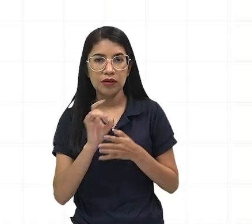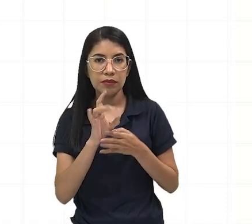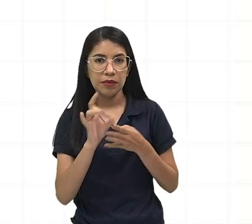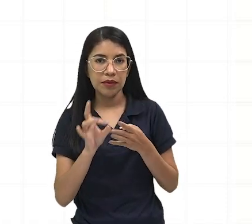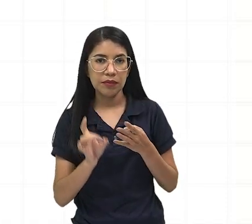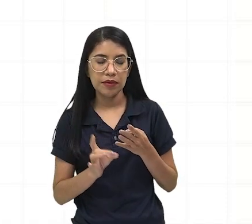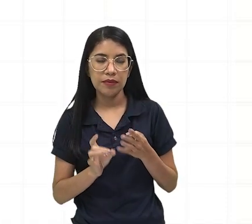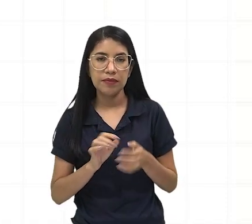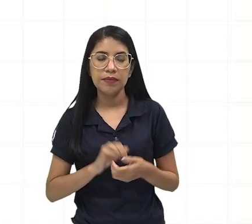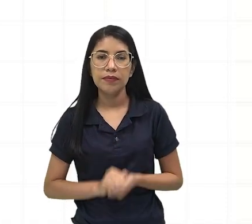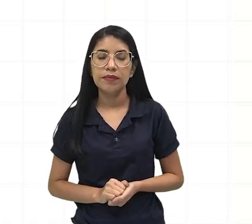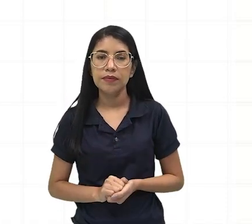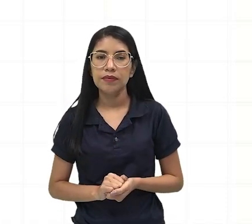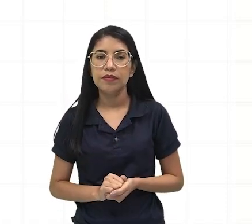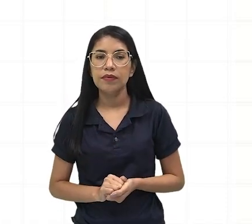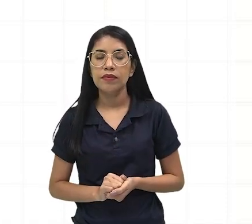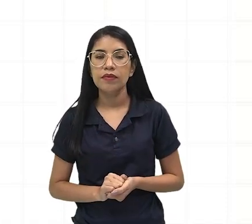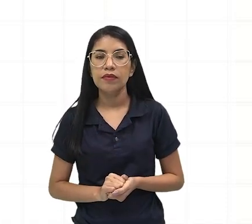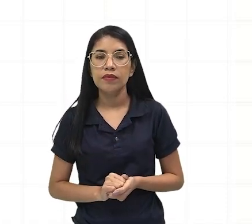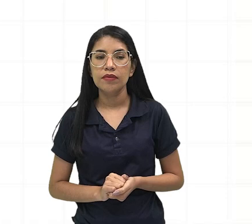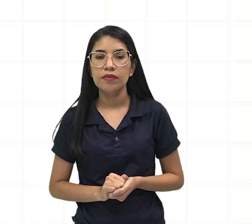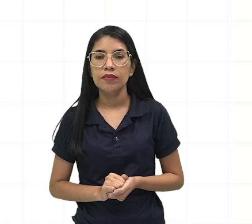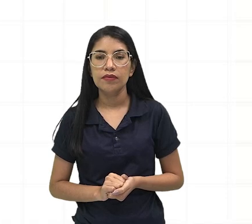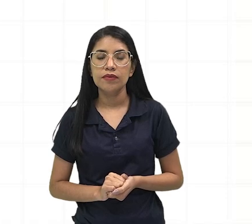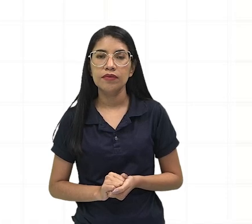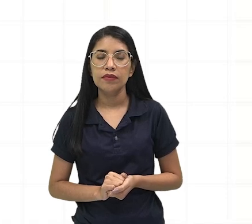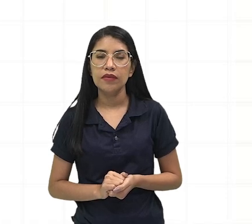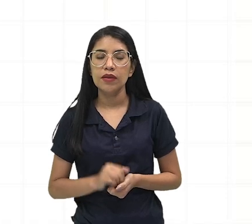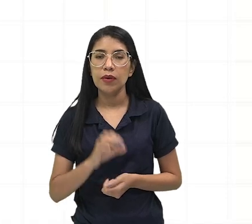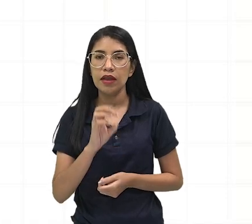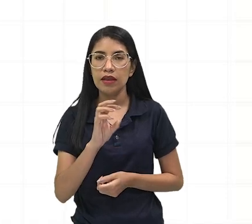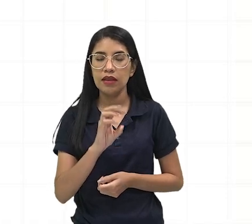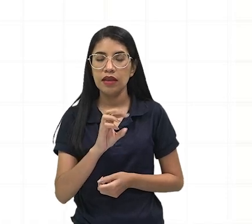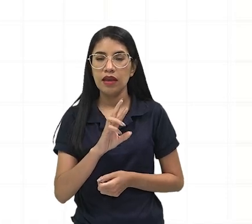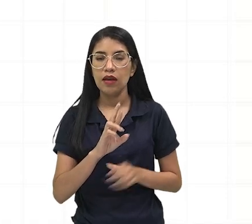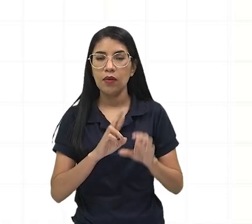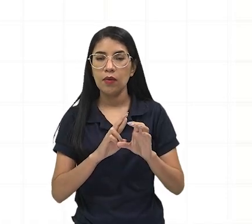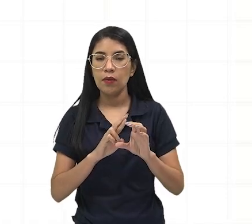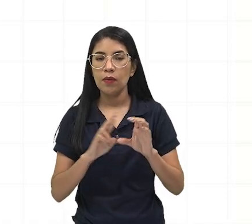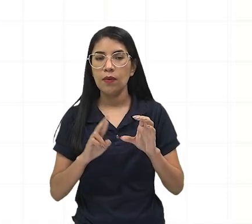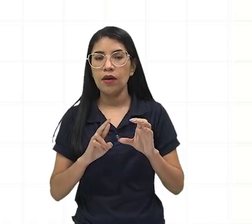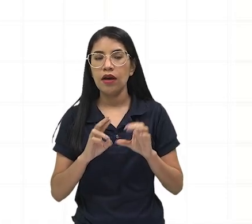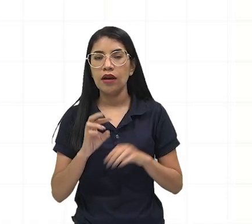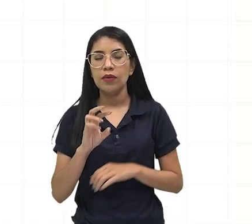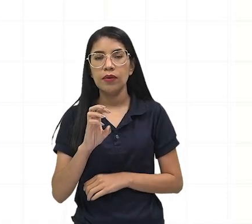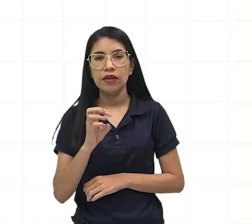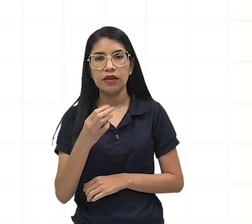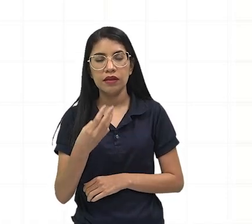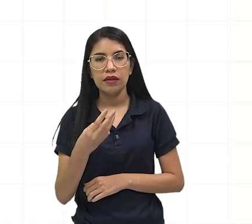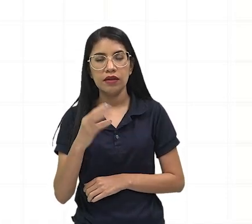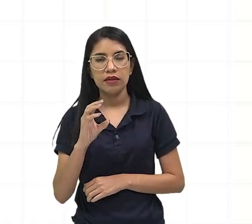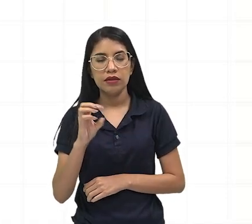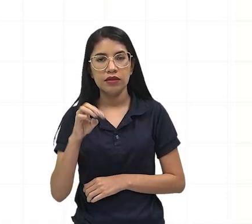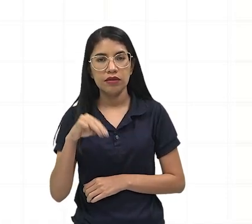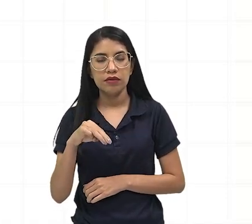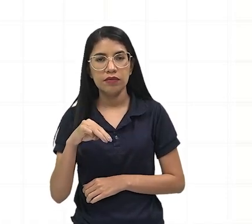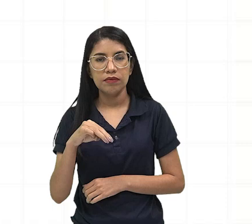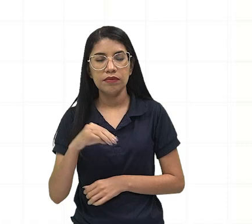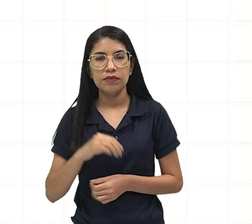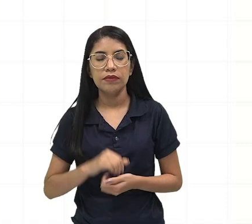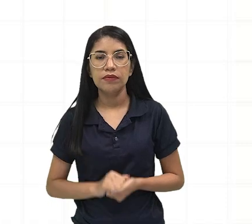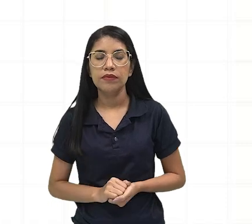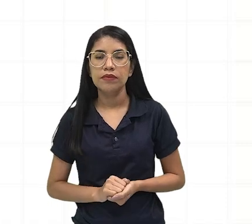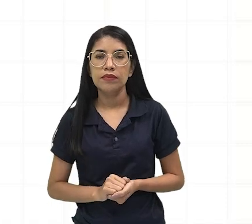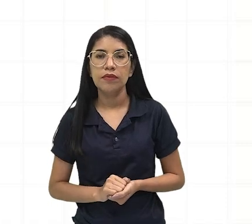apresentados. Olha, veio 3 centímetros, né? O raio da base mede